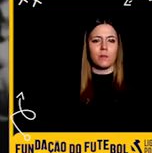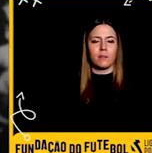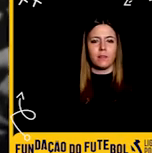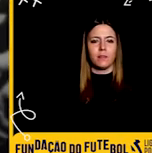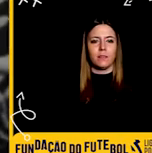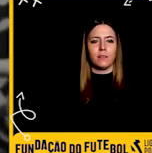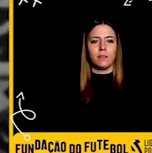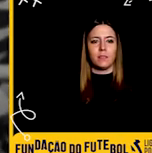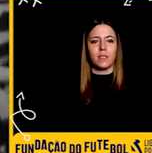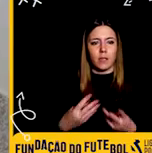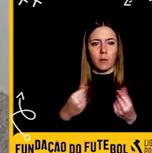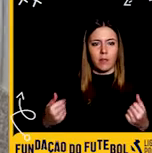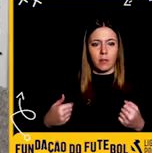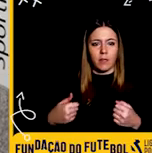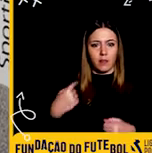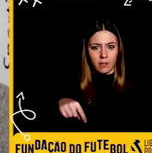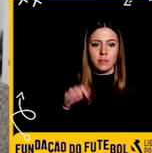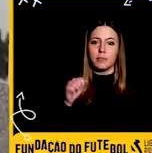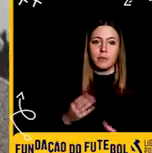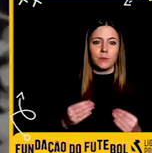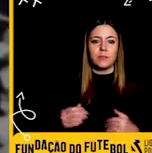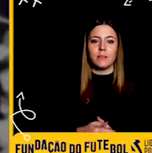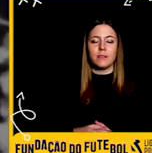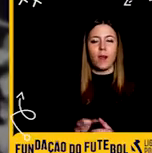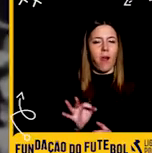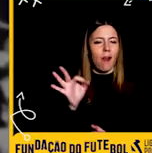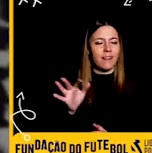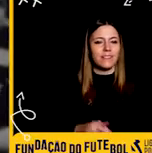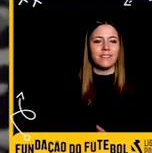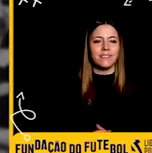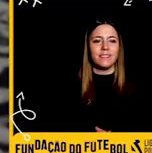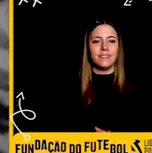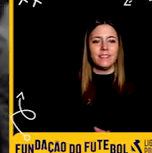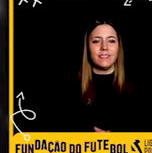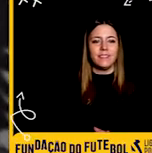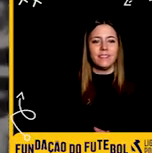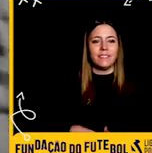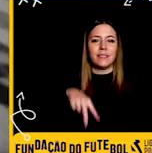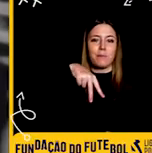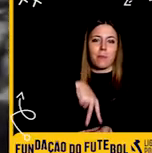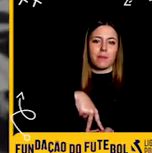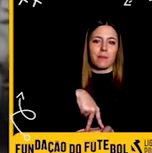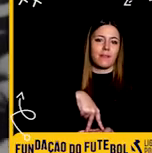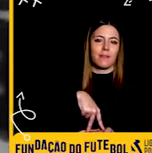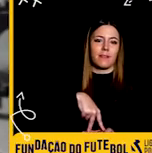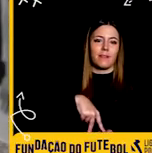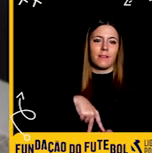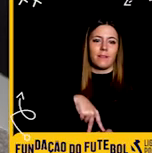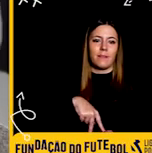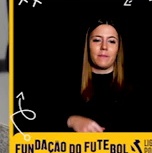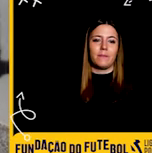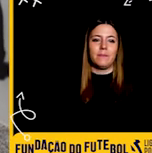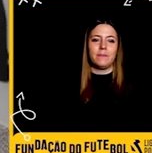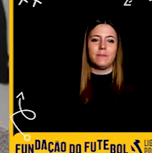Eu tinha qualidade a jogar? Tem muita qualidade. Dou-te uma pista. Então? Ele está de pé na foto.